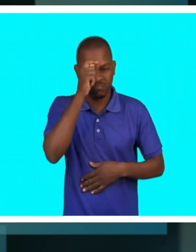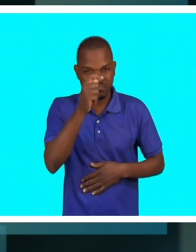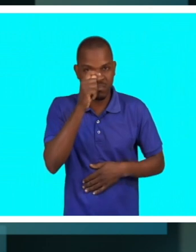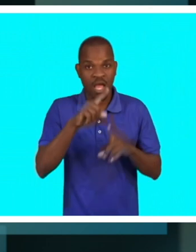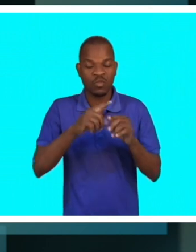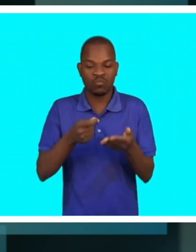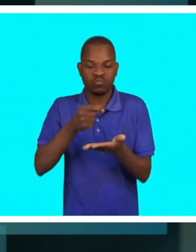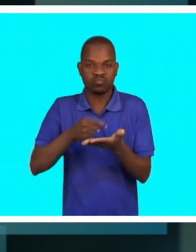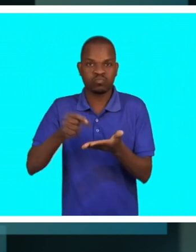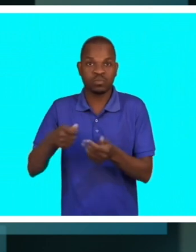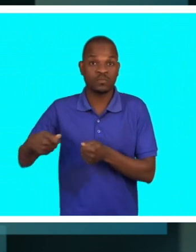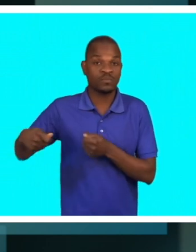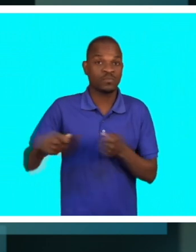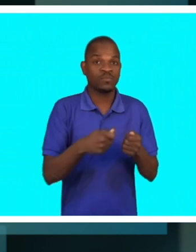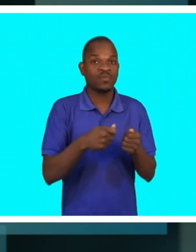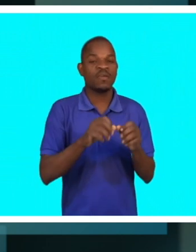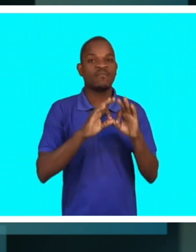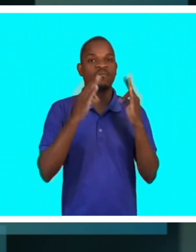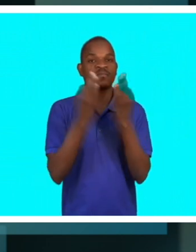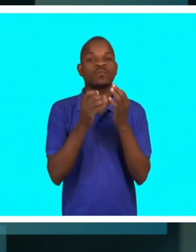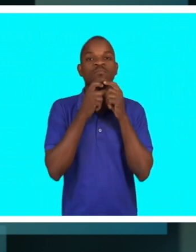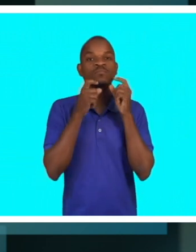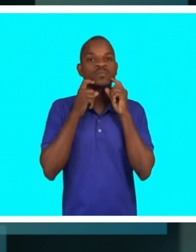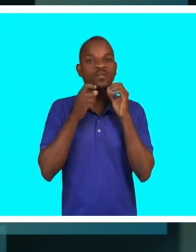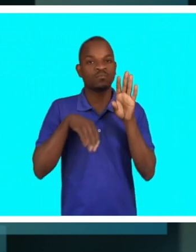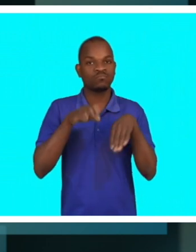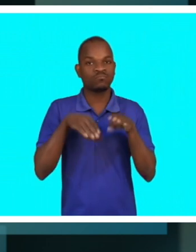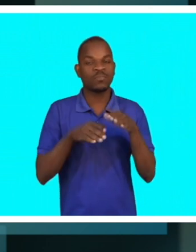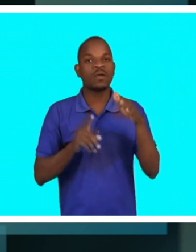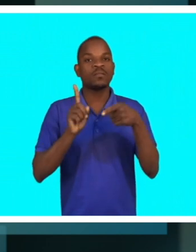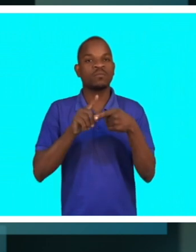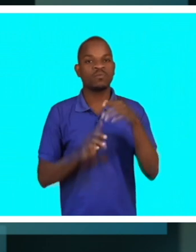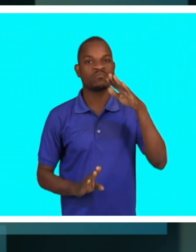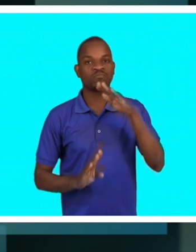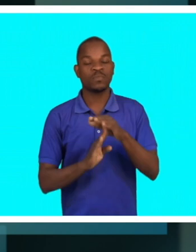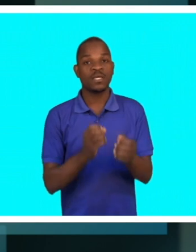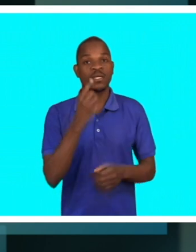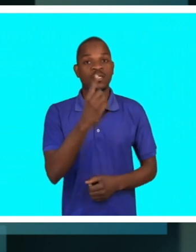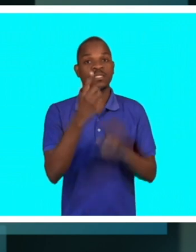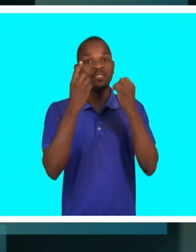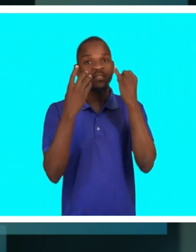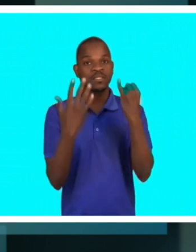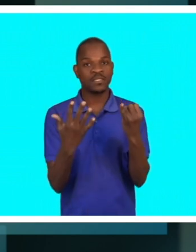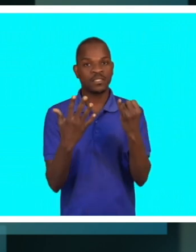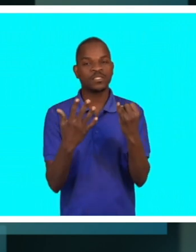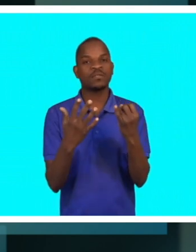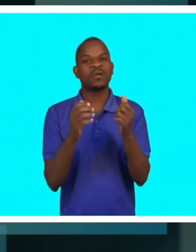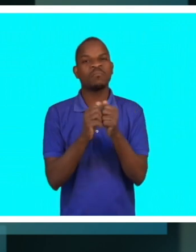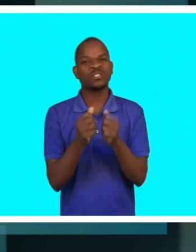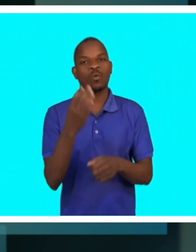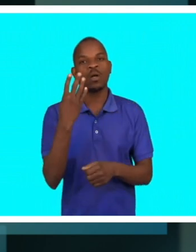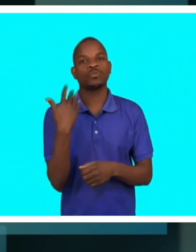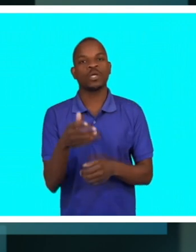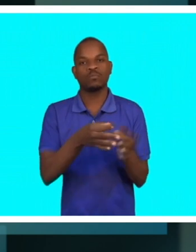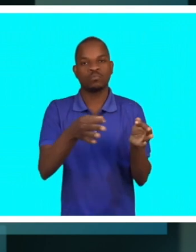compromisso de licenciar junto da Federação Moçambicana de Futebol. Dos dezesseis emblemas, apenas quatro